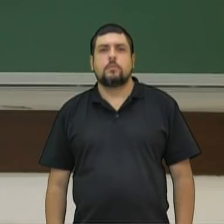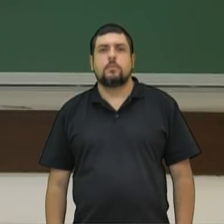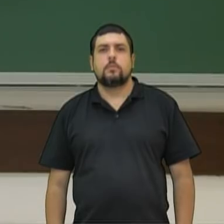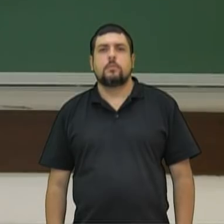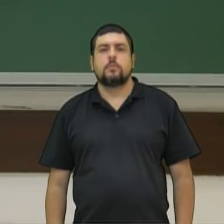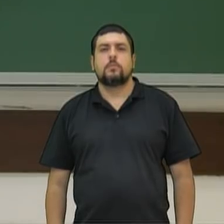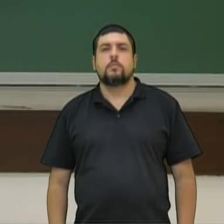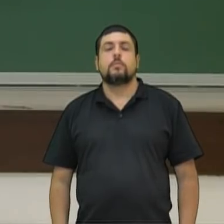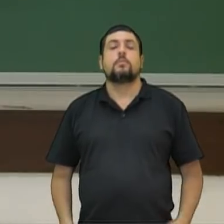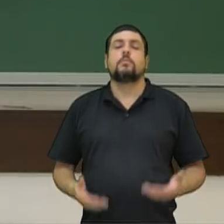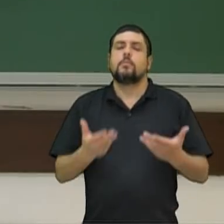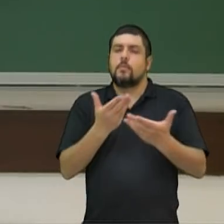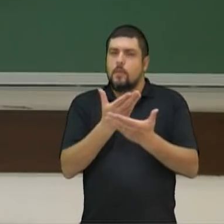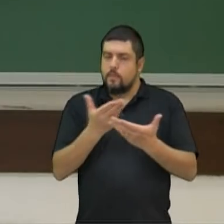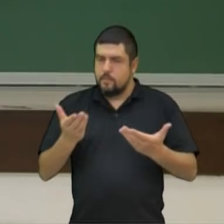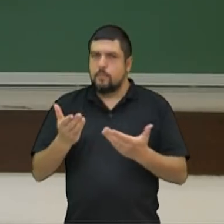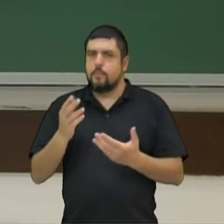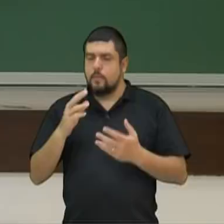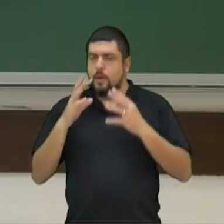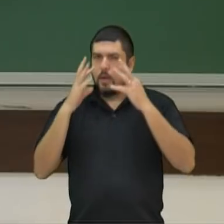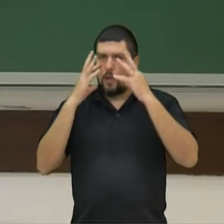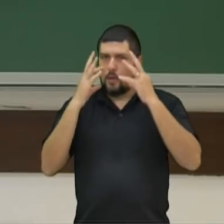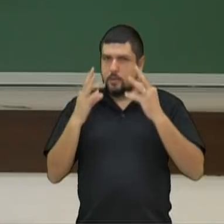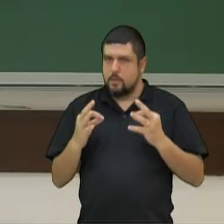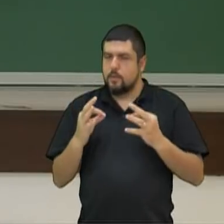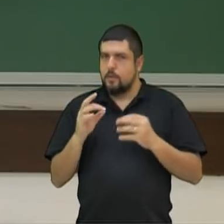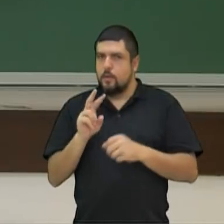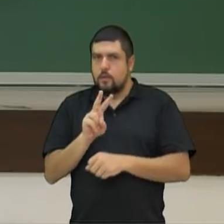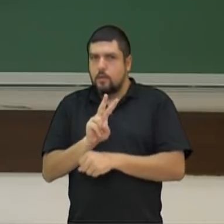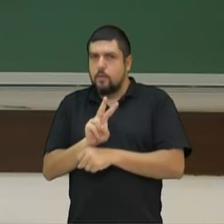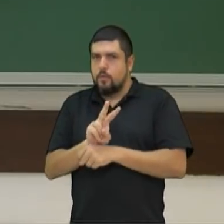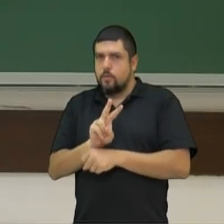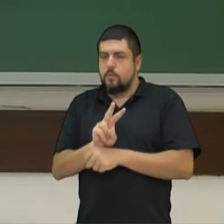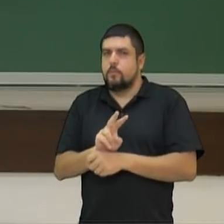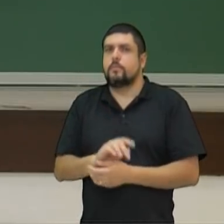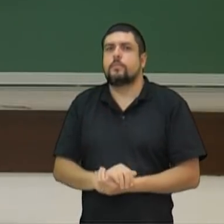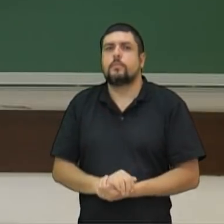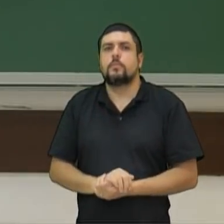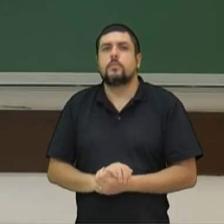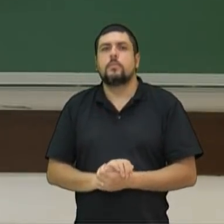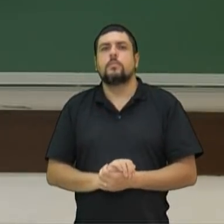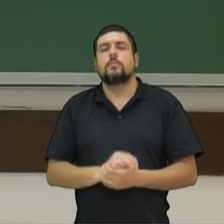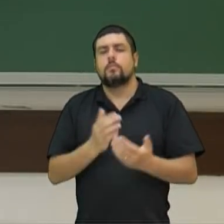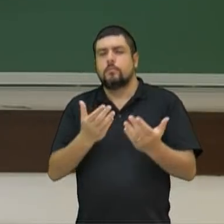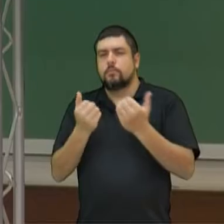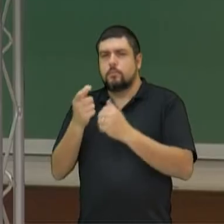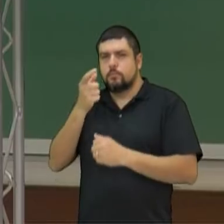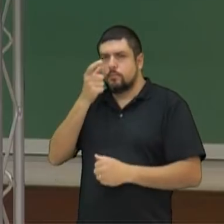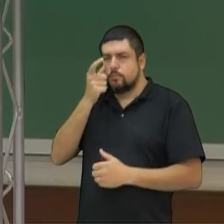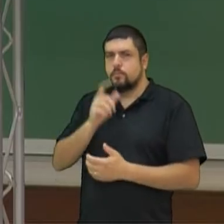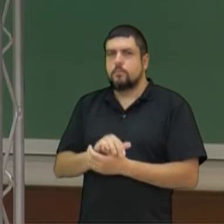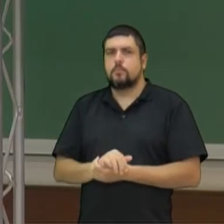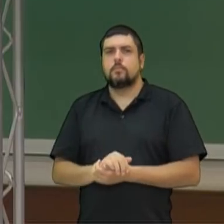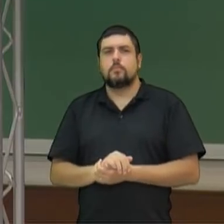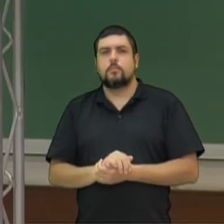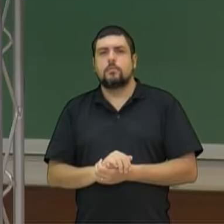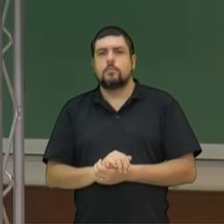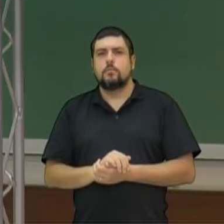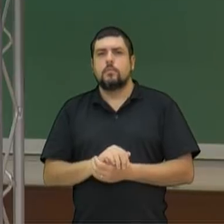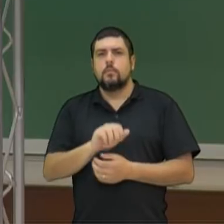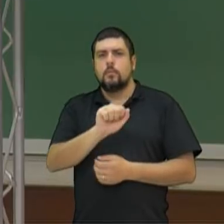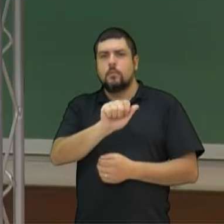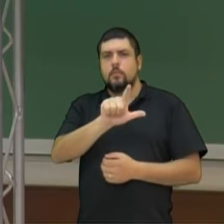Meninos e meninas, muita atenção, muita hora nessa calma, muita calma nessa hora. Olha para cá. Hidróxido de